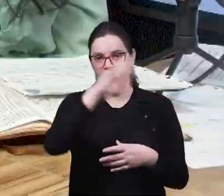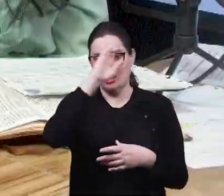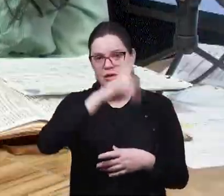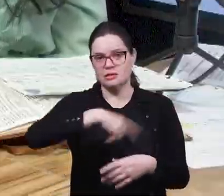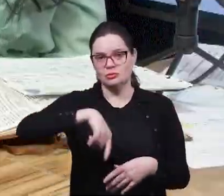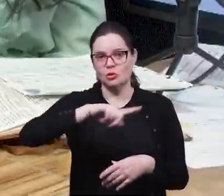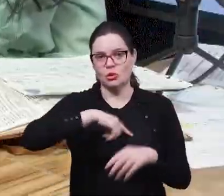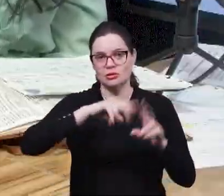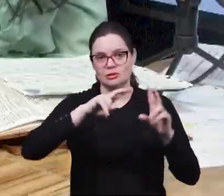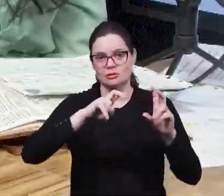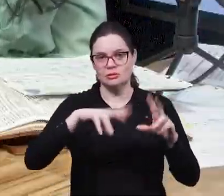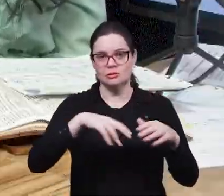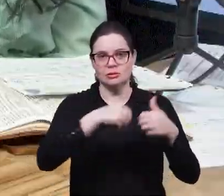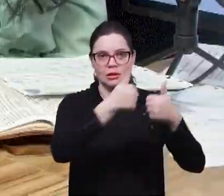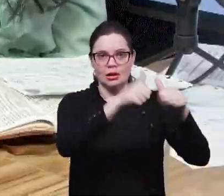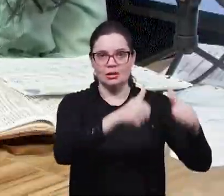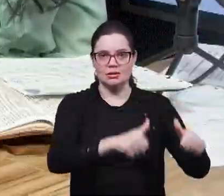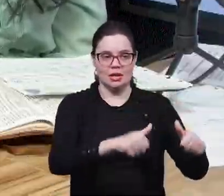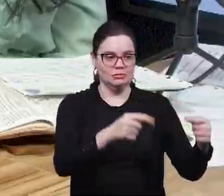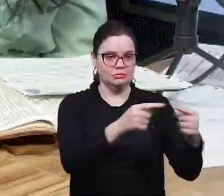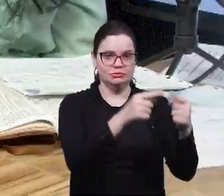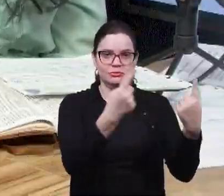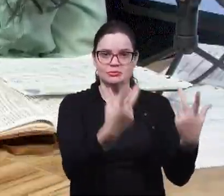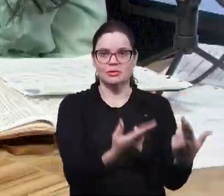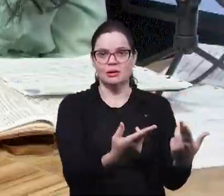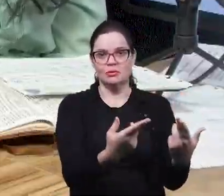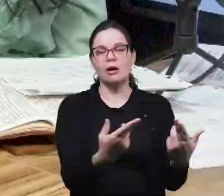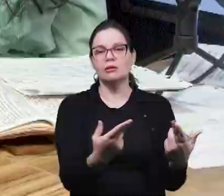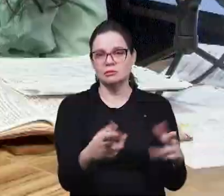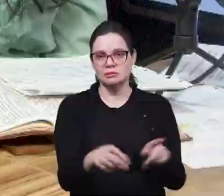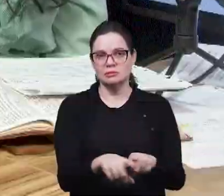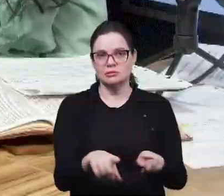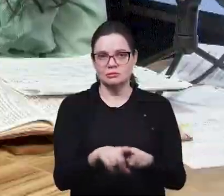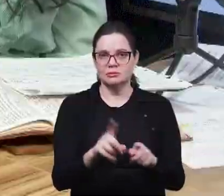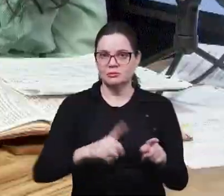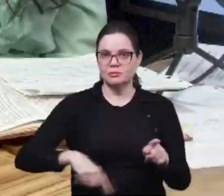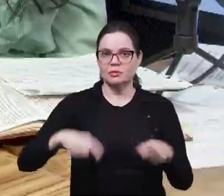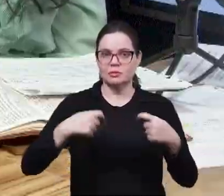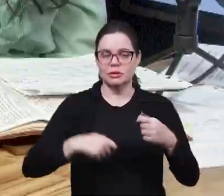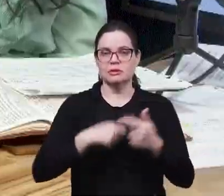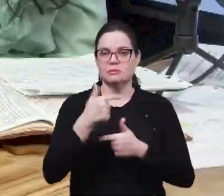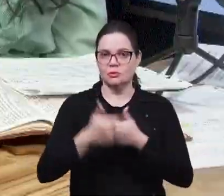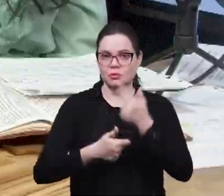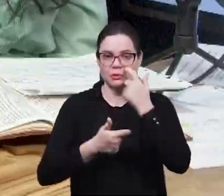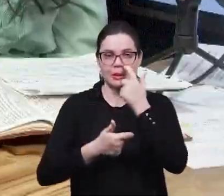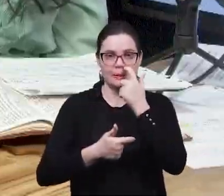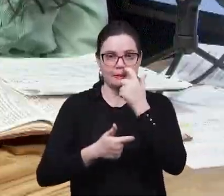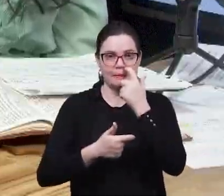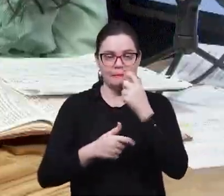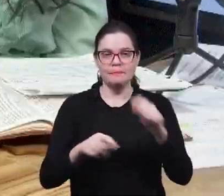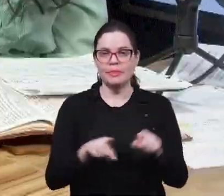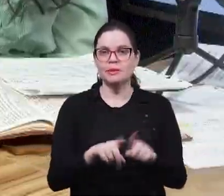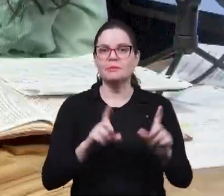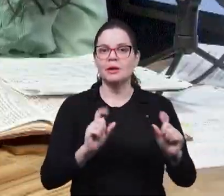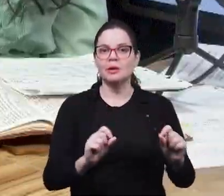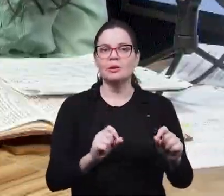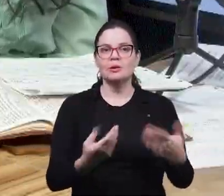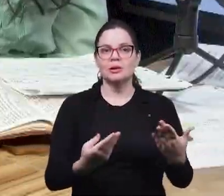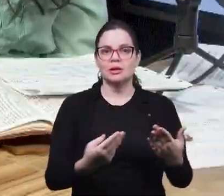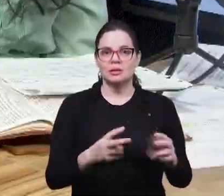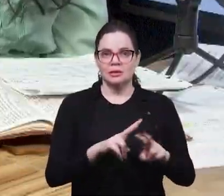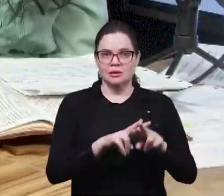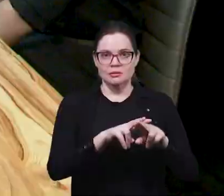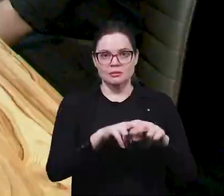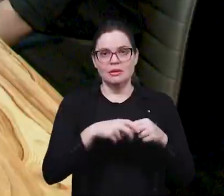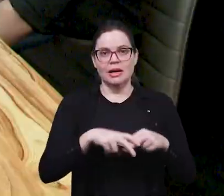humana. A estátua se encaixava direito, perfeito no homem. E hoje nós temos que lutar para não deixar ser vencidos por esse